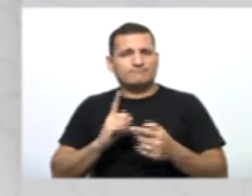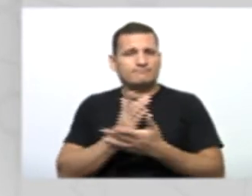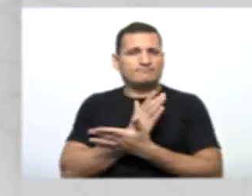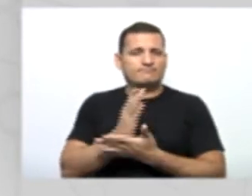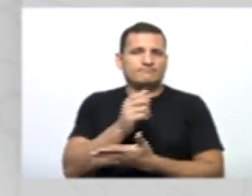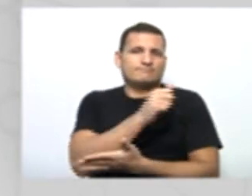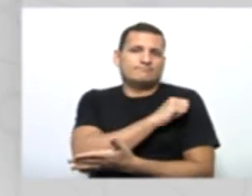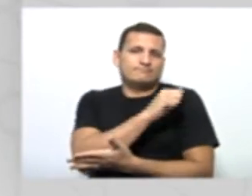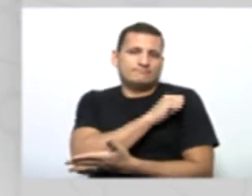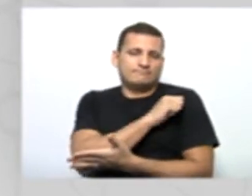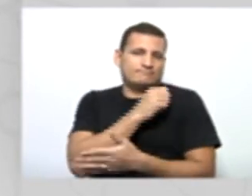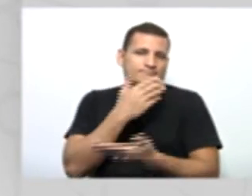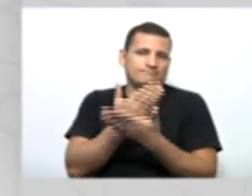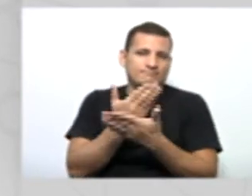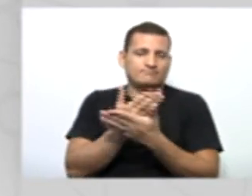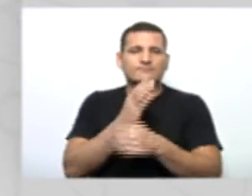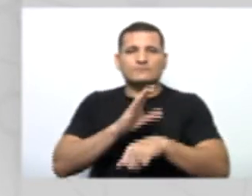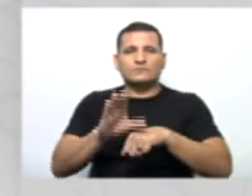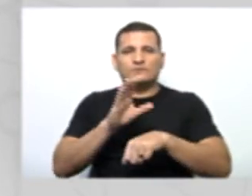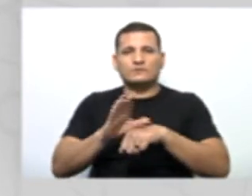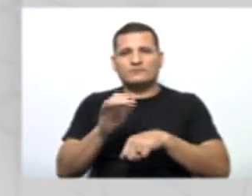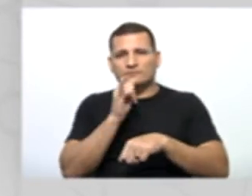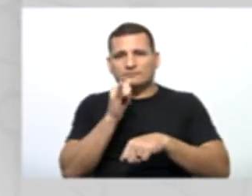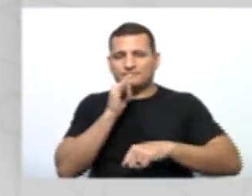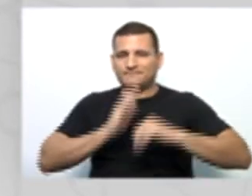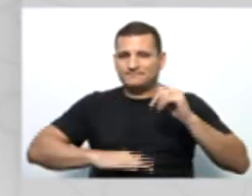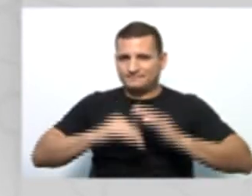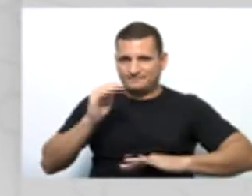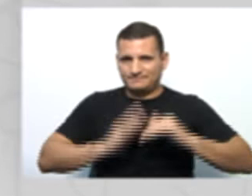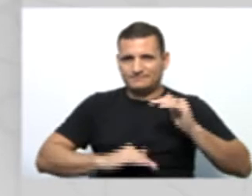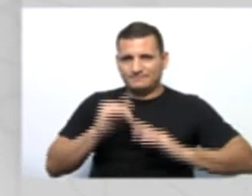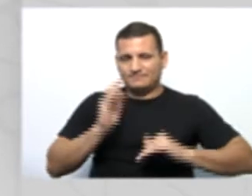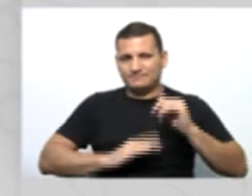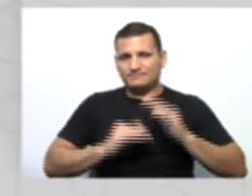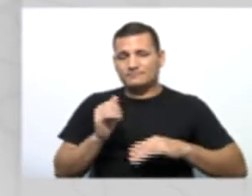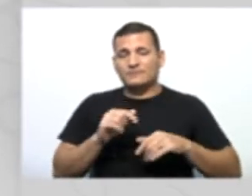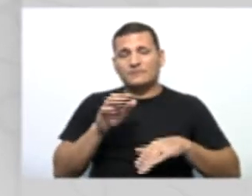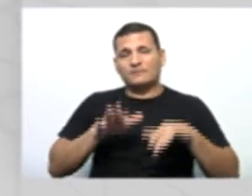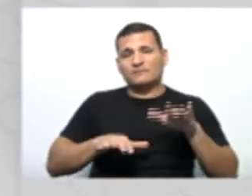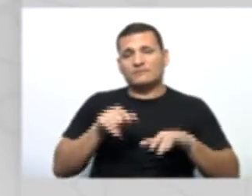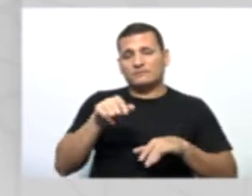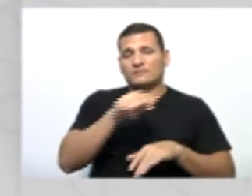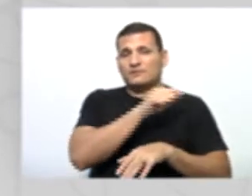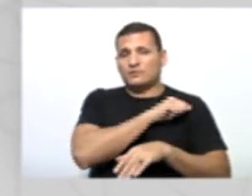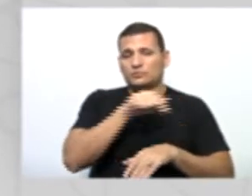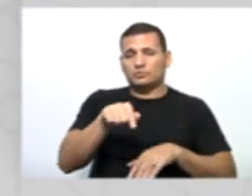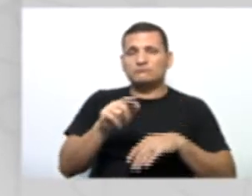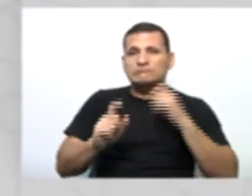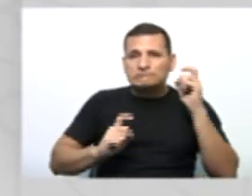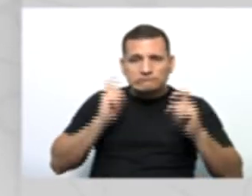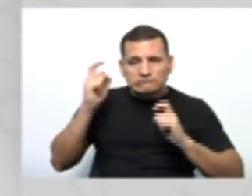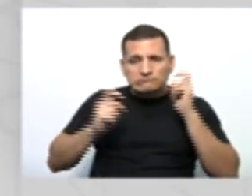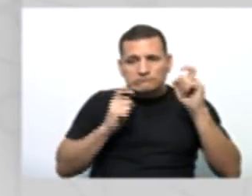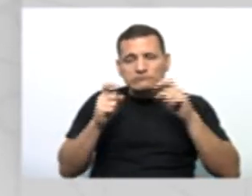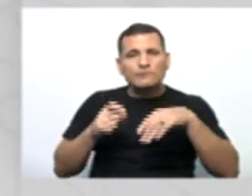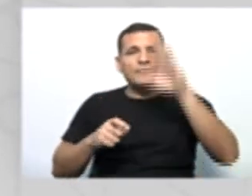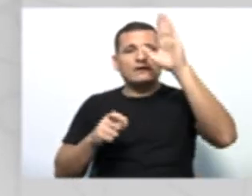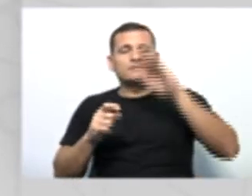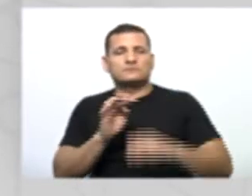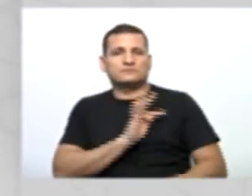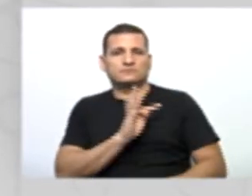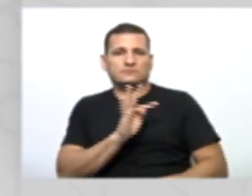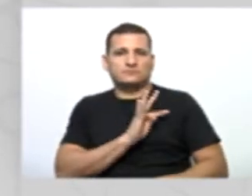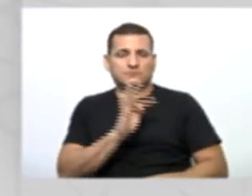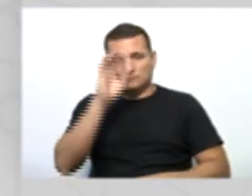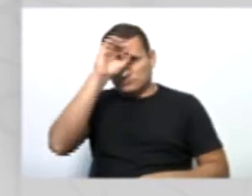fazer um curso, por exemplo, profissionalizante, eles acabam se preocupando muito com aquela aprendizagem técnica,